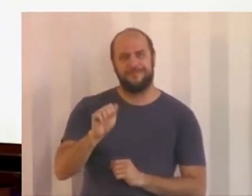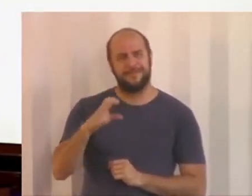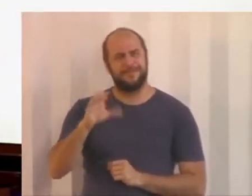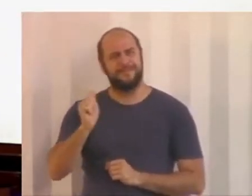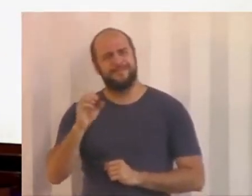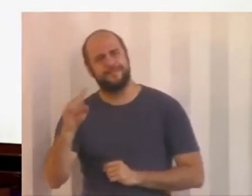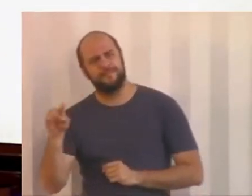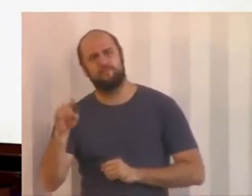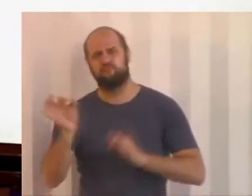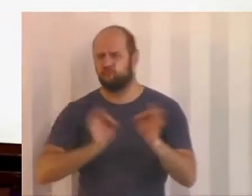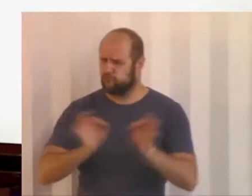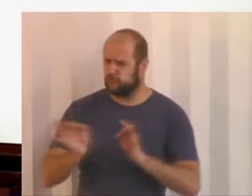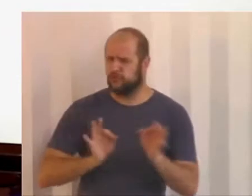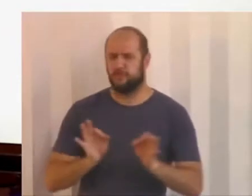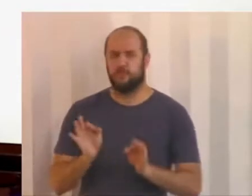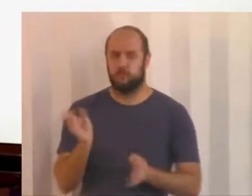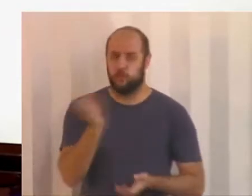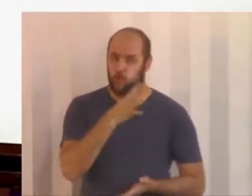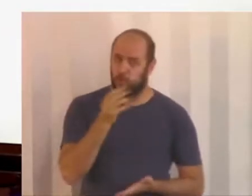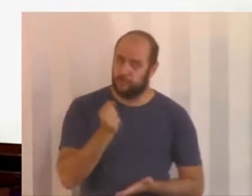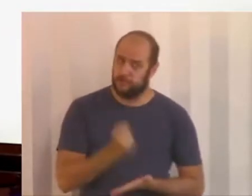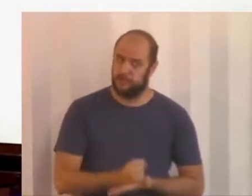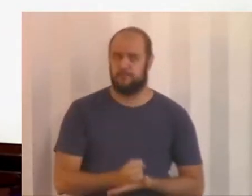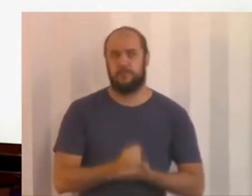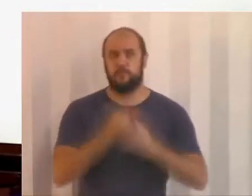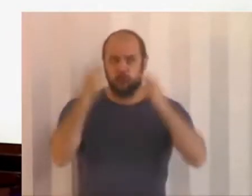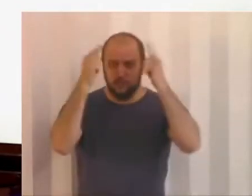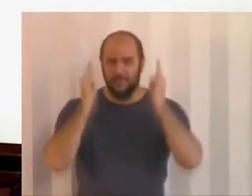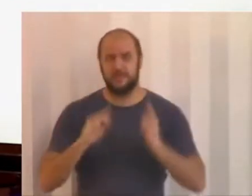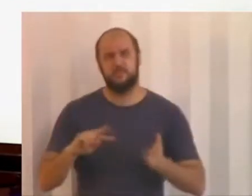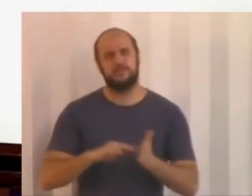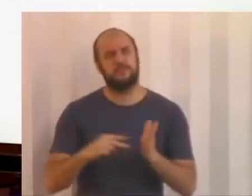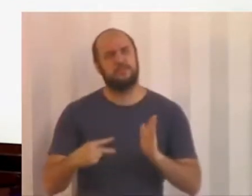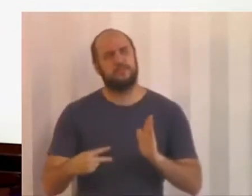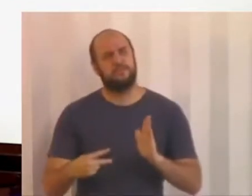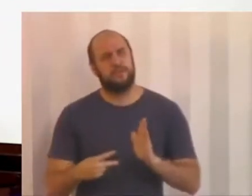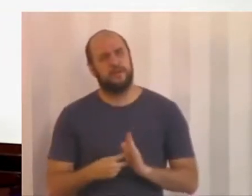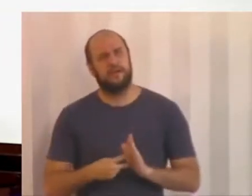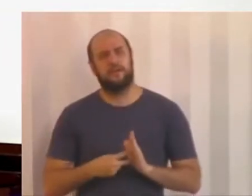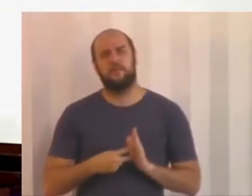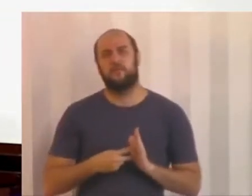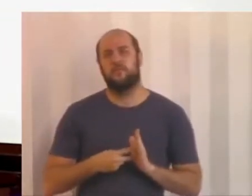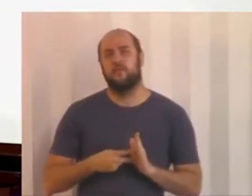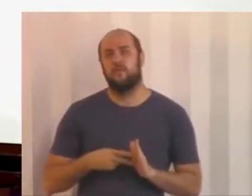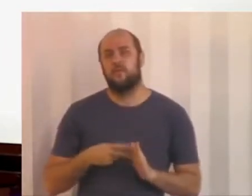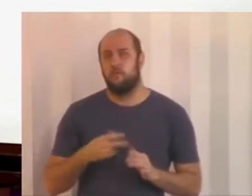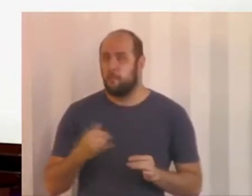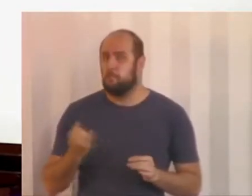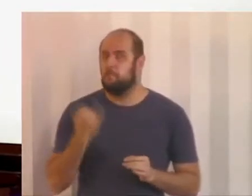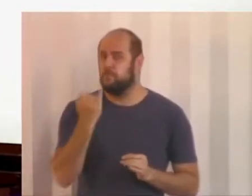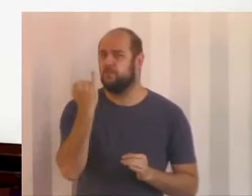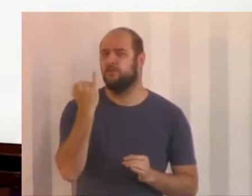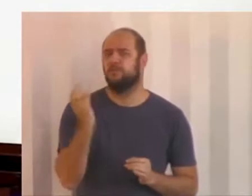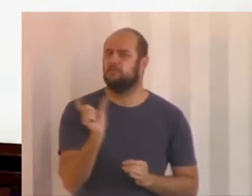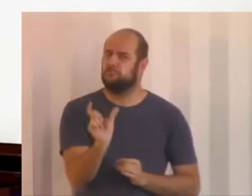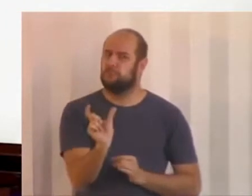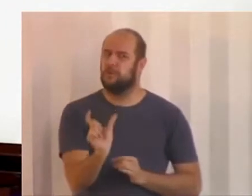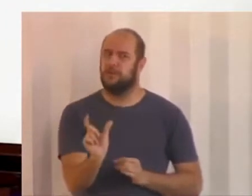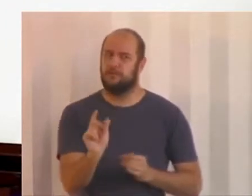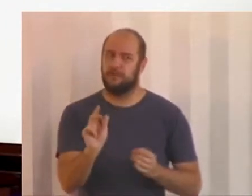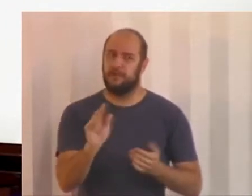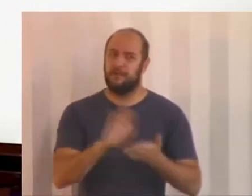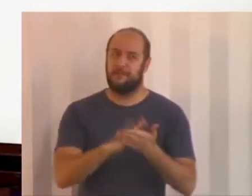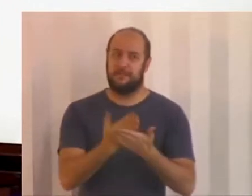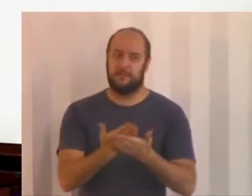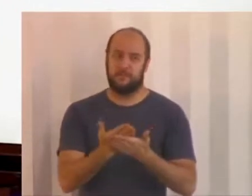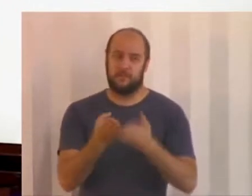em que foi escrito o Novo Testamento, significa paraclesis. E essa palavra, ela pode ser traduzida